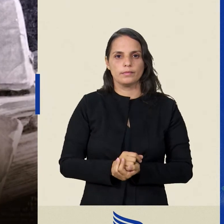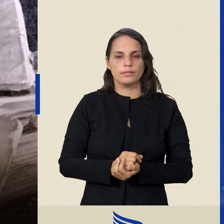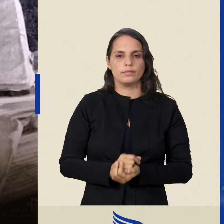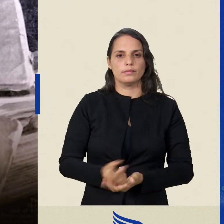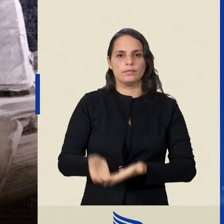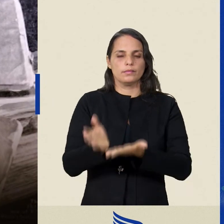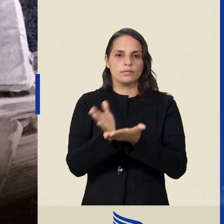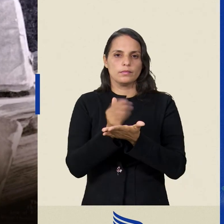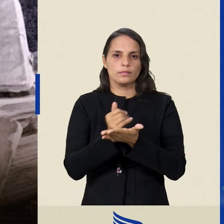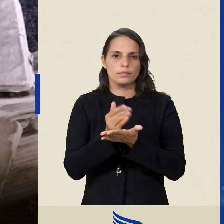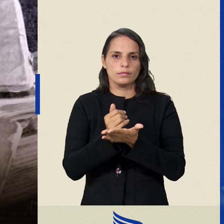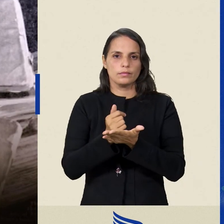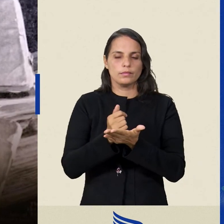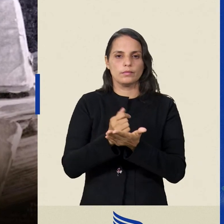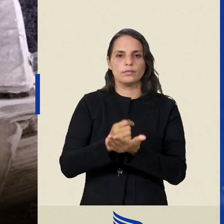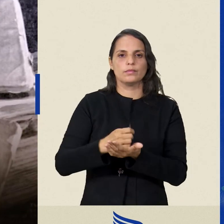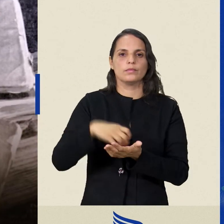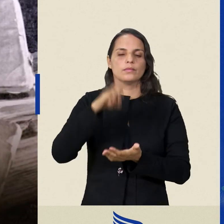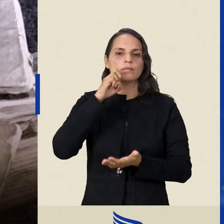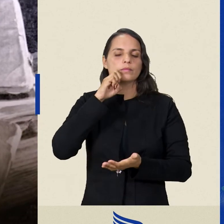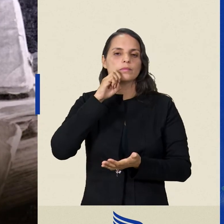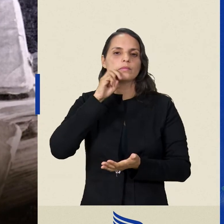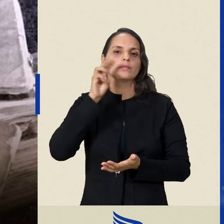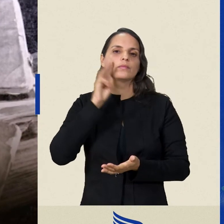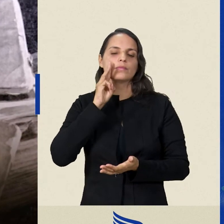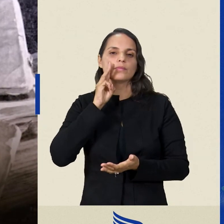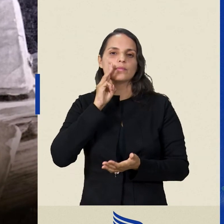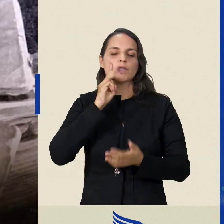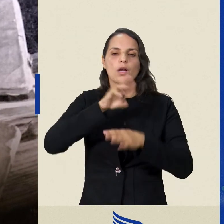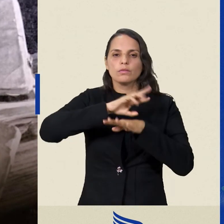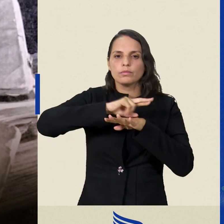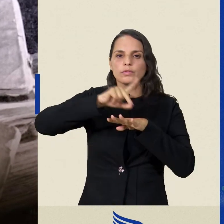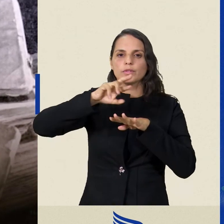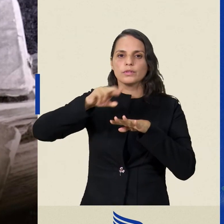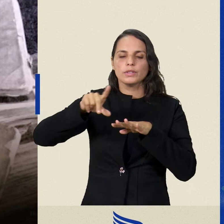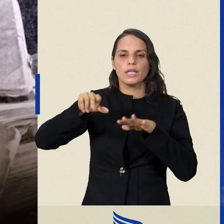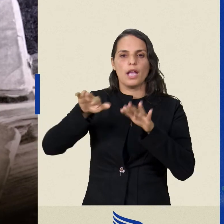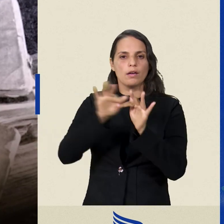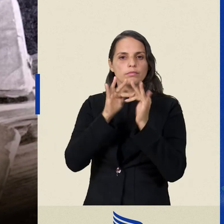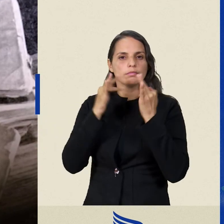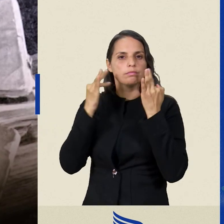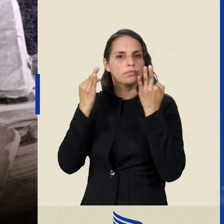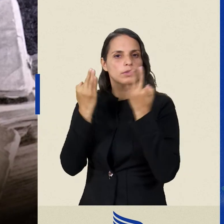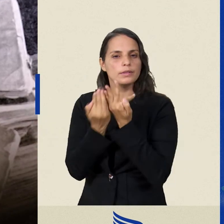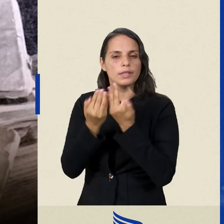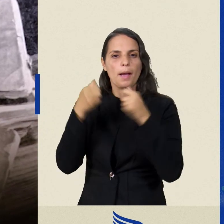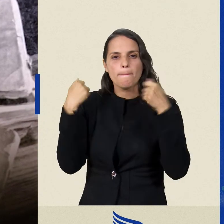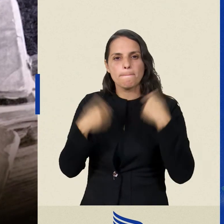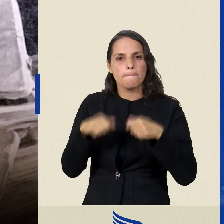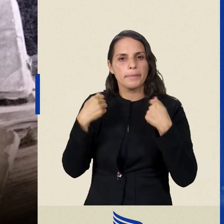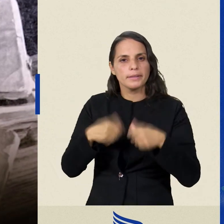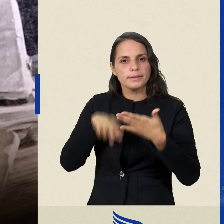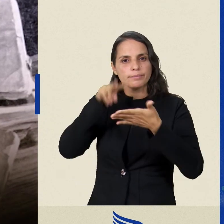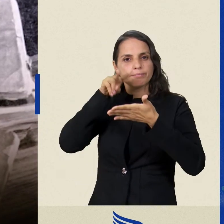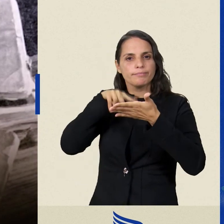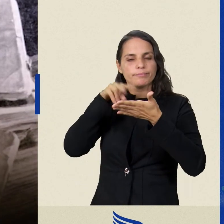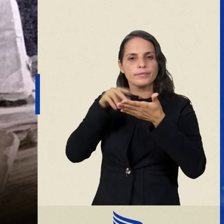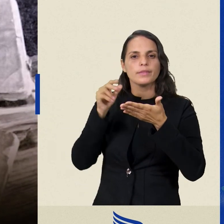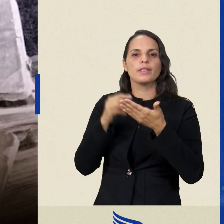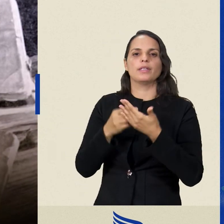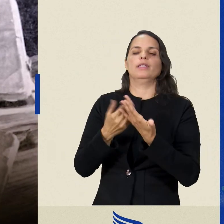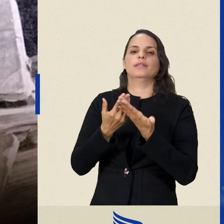e também os testemunhos devem ser introduzidos em toda a família observadora do sábado, e os irmãos